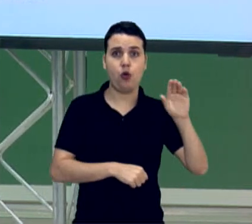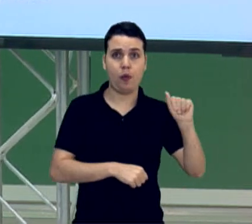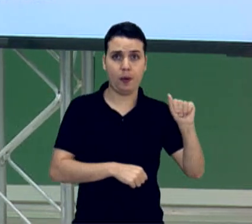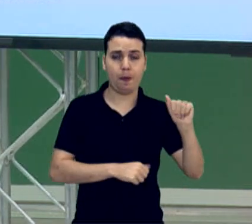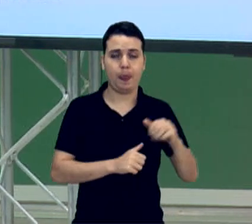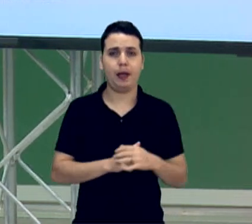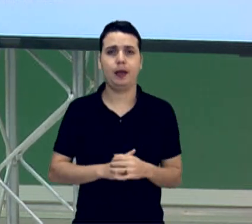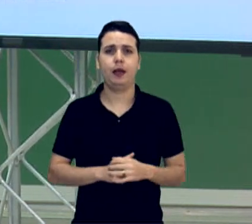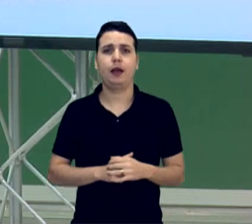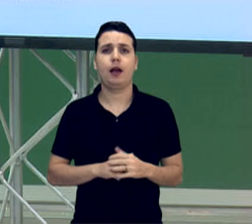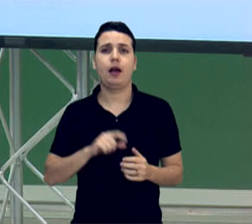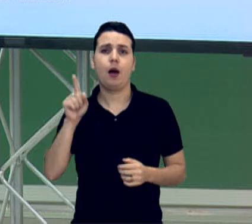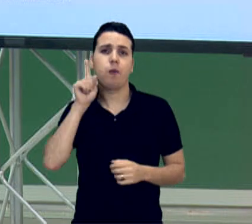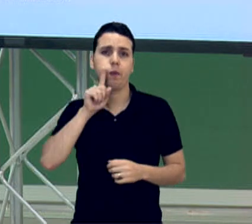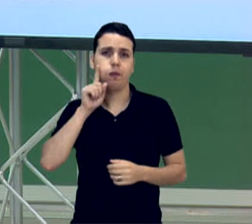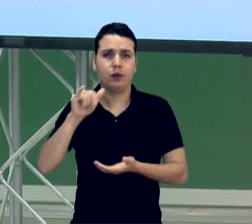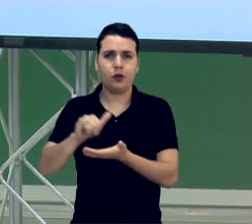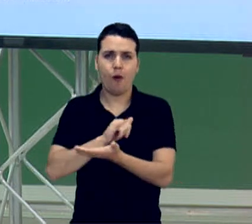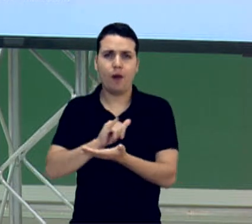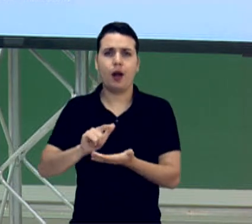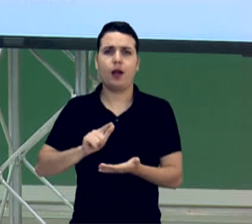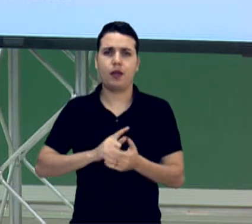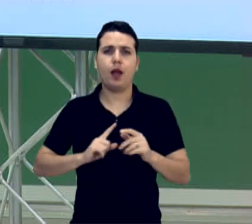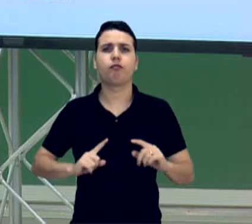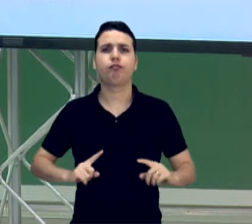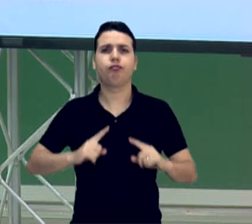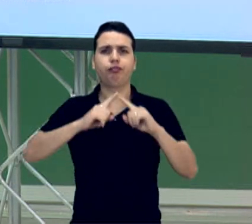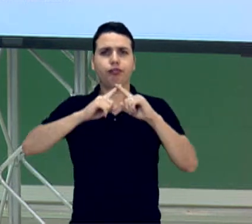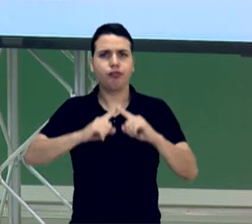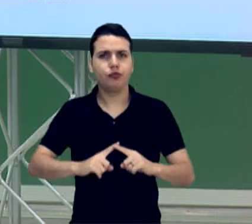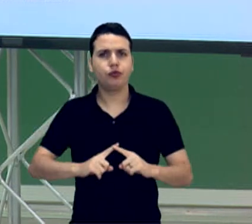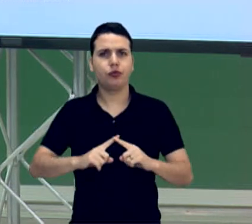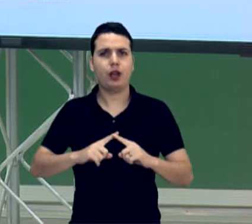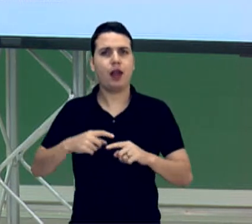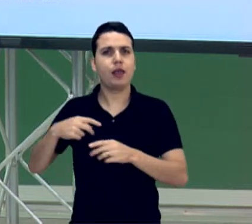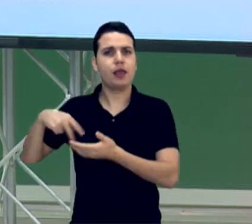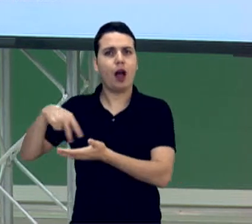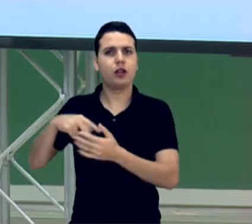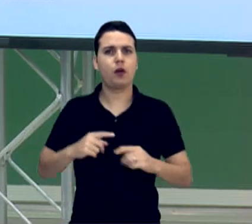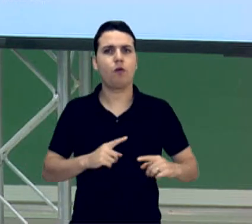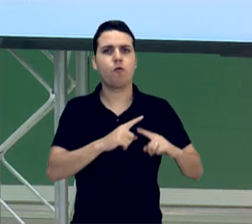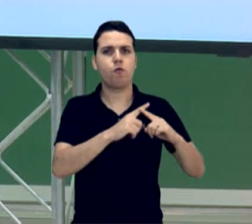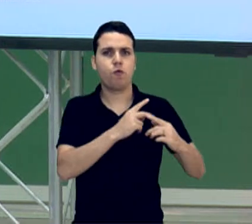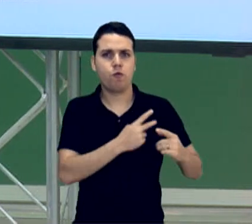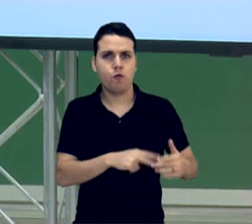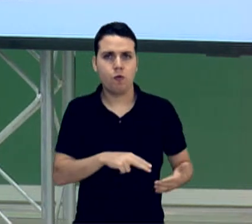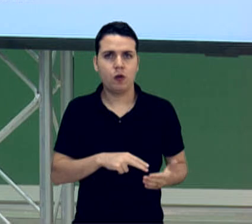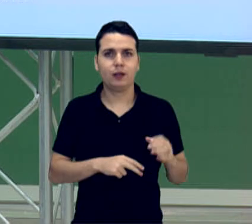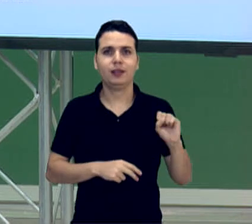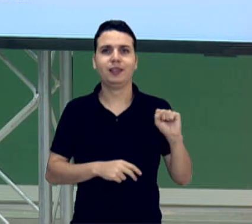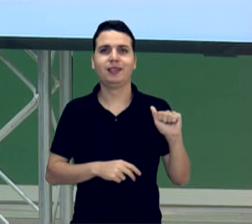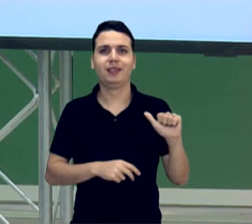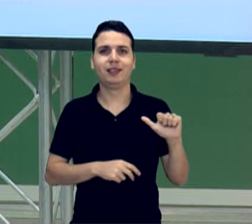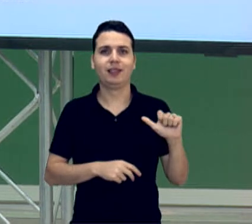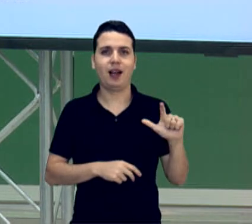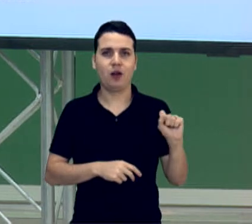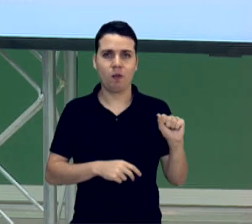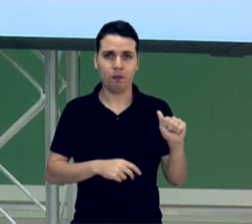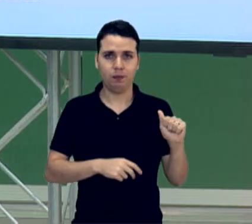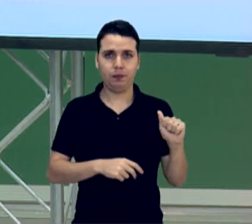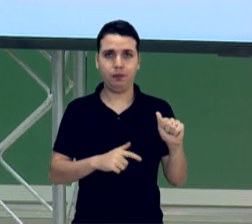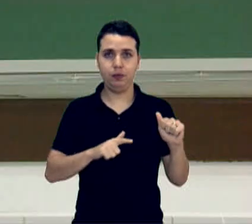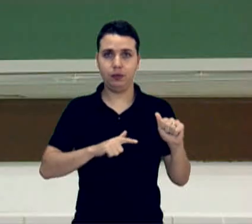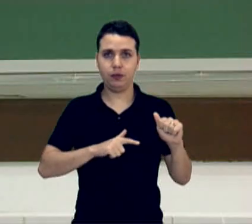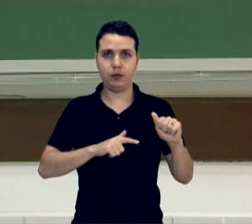né? Estadunidenses que trazem esses concursos, né, de salsa. Então as